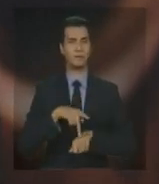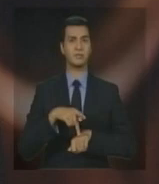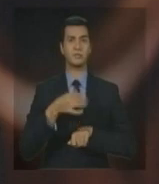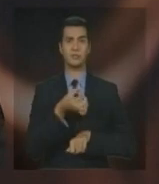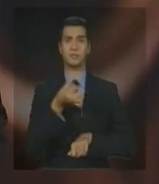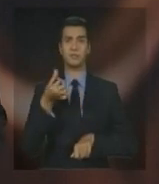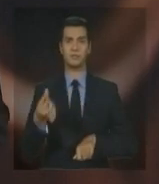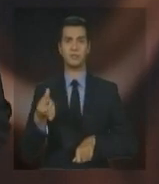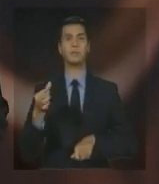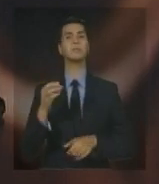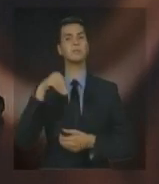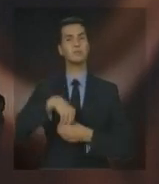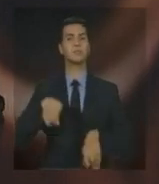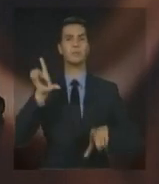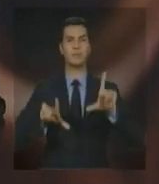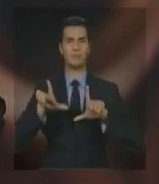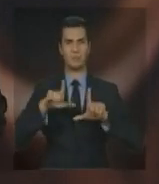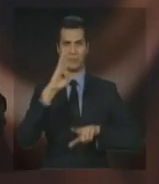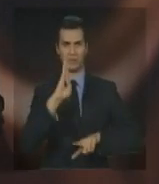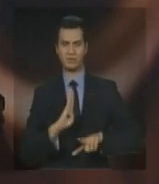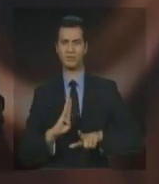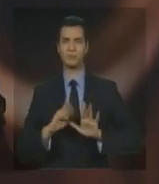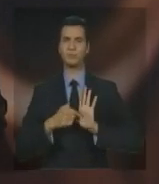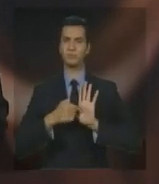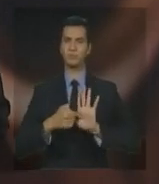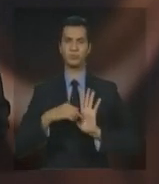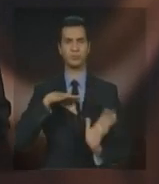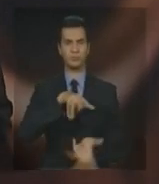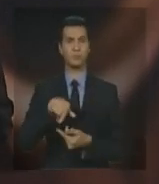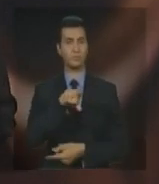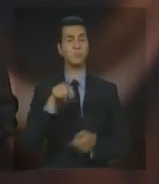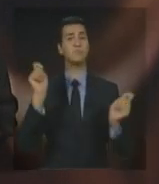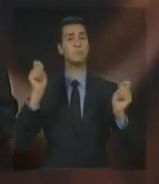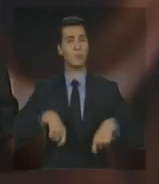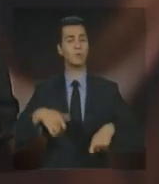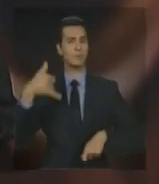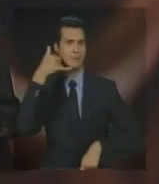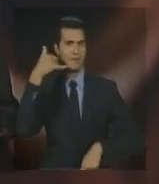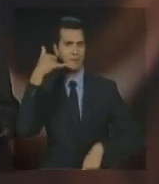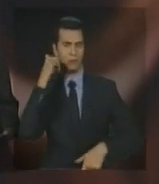pode participar com perguntas e comentários pelos telefones